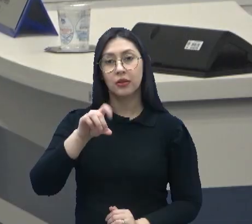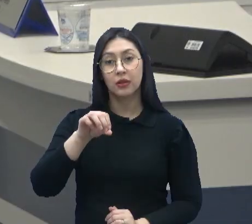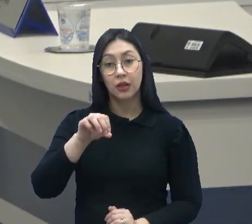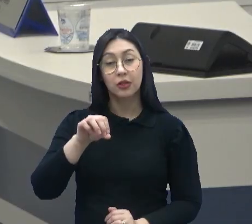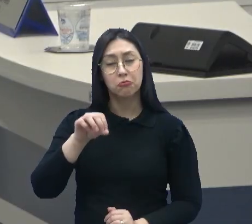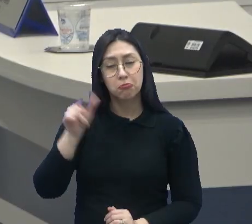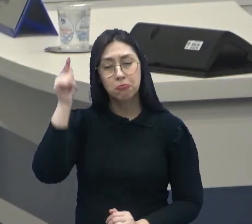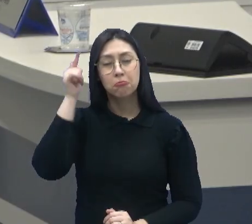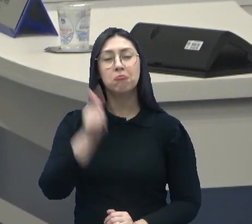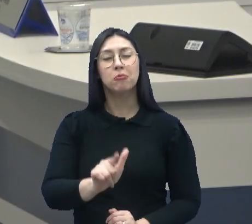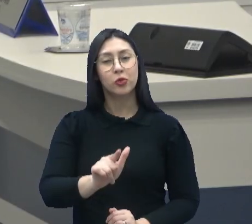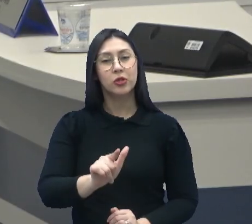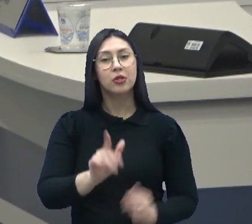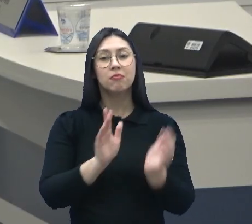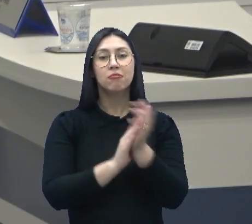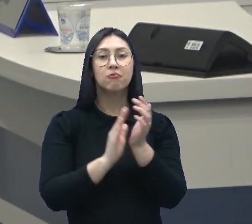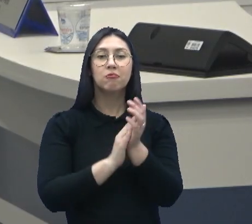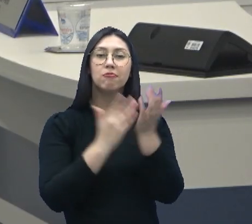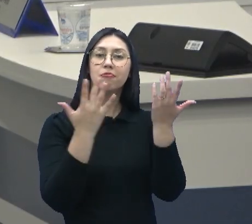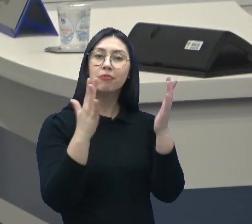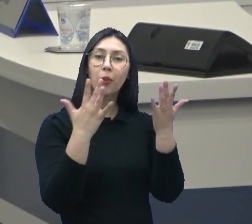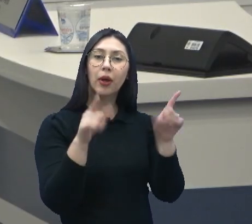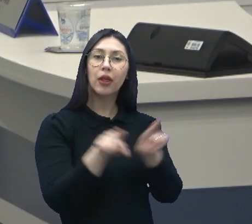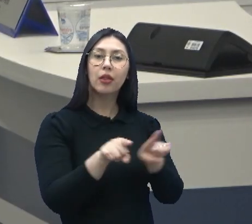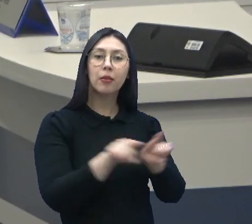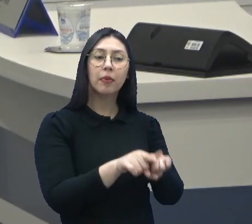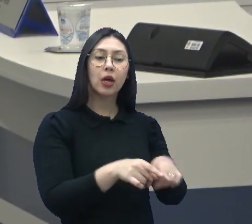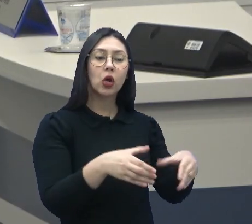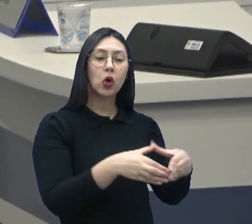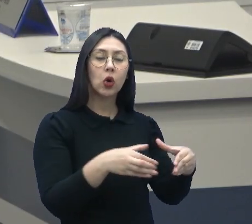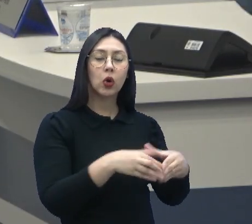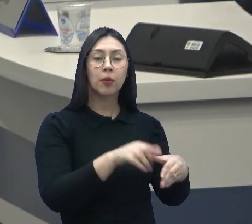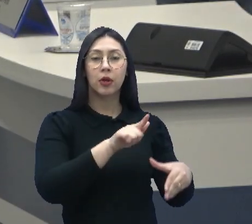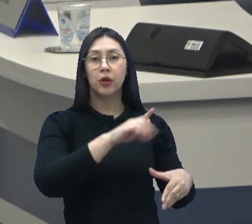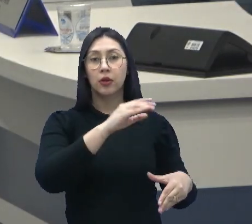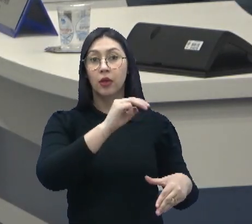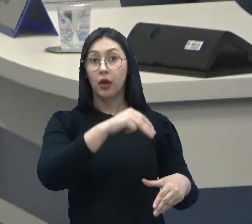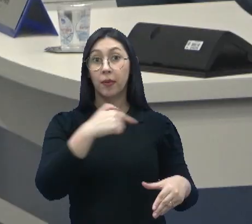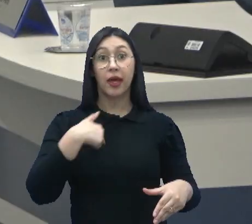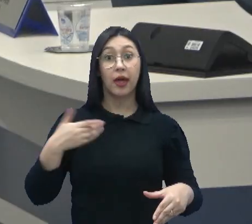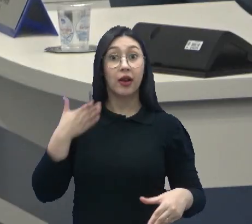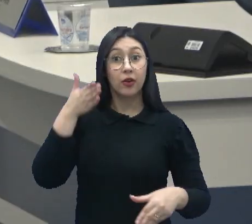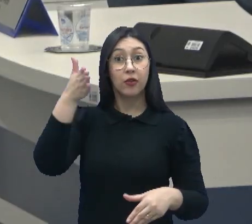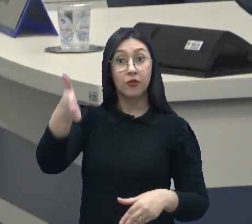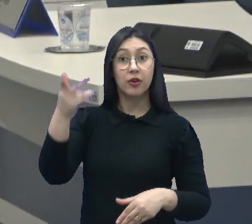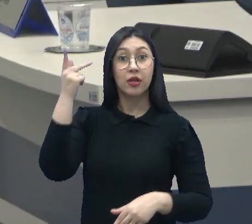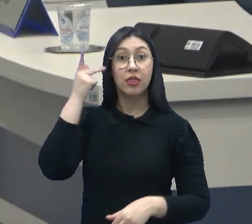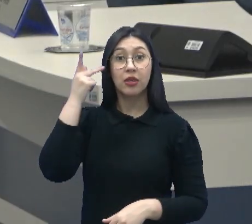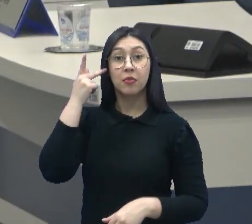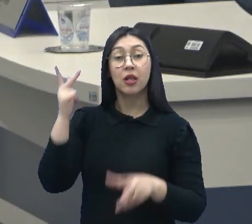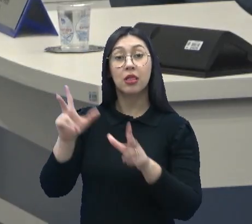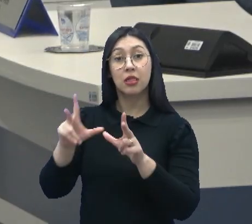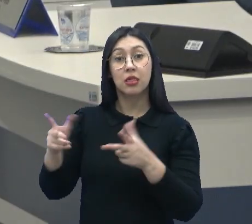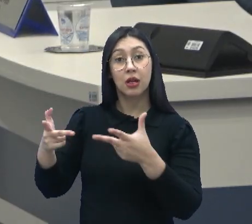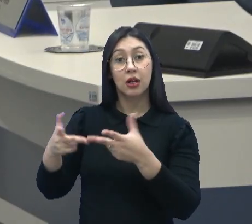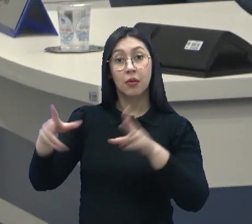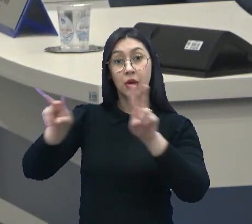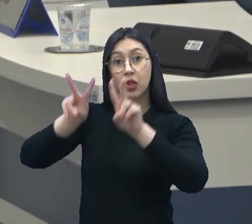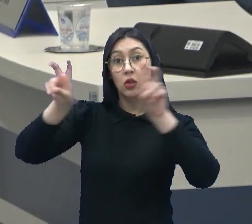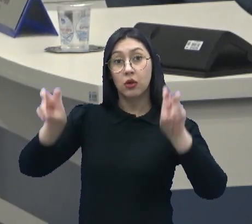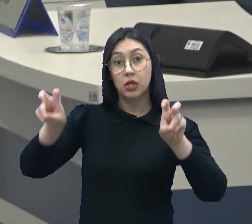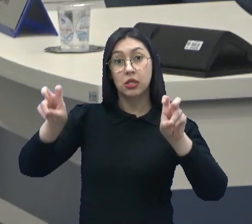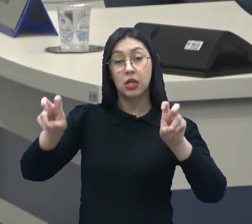Campos. Parabenizar a nossa GCM. Eu estive em São Paulo, na Câmara Municipal, numa audiência pública sobre segurança